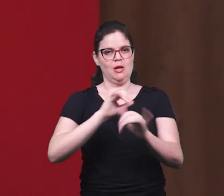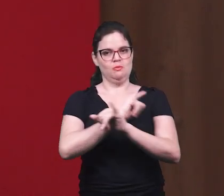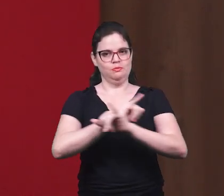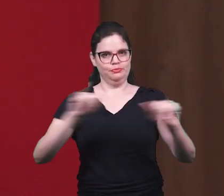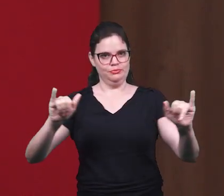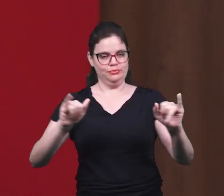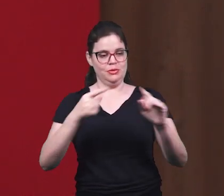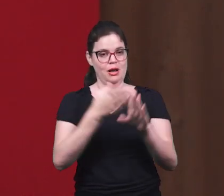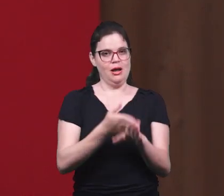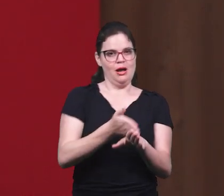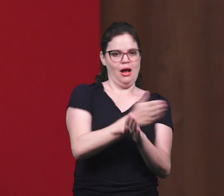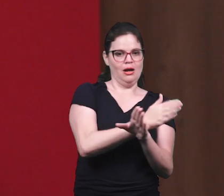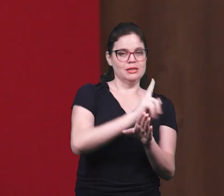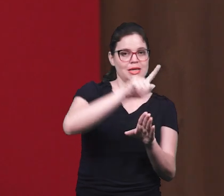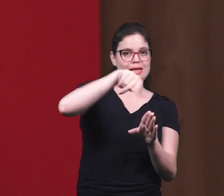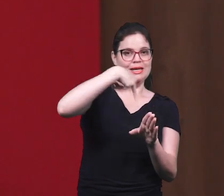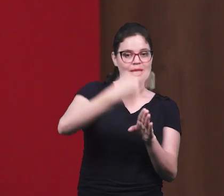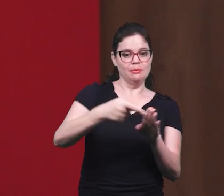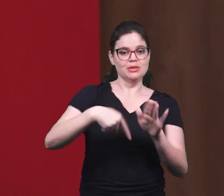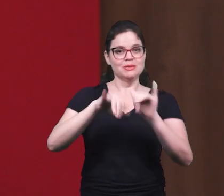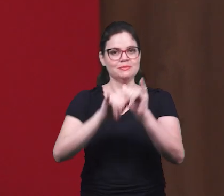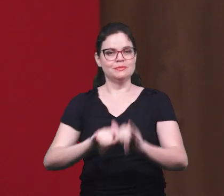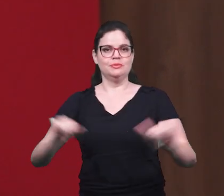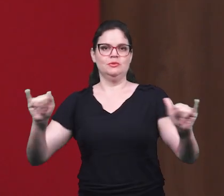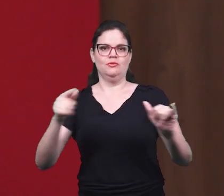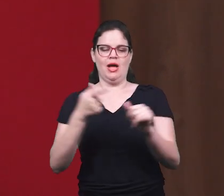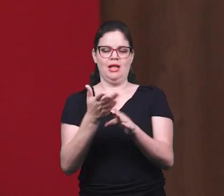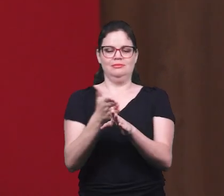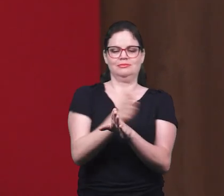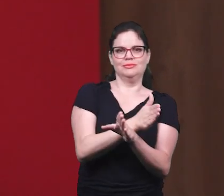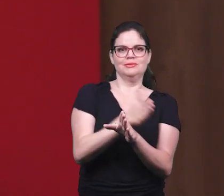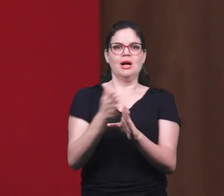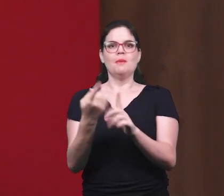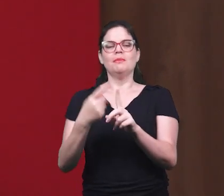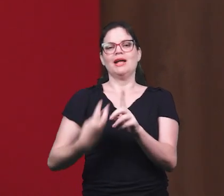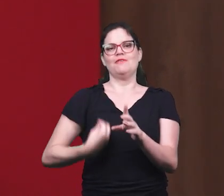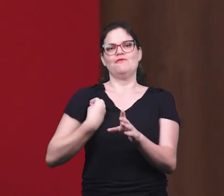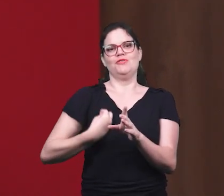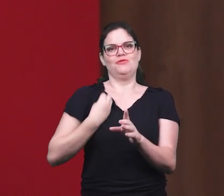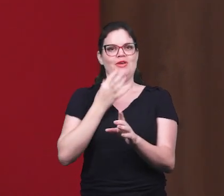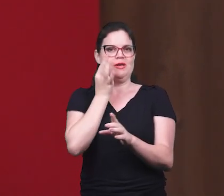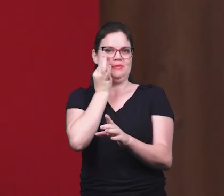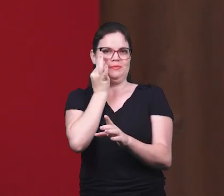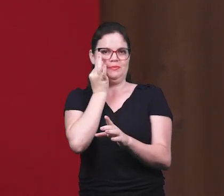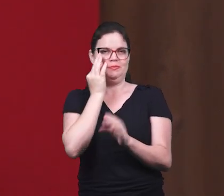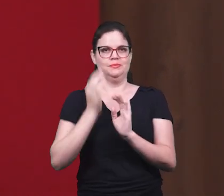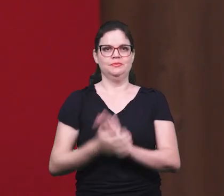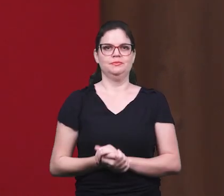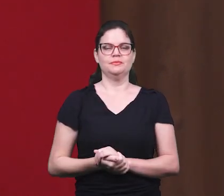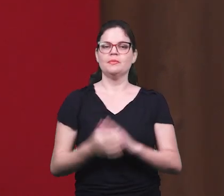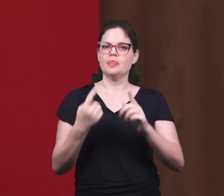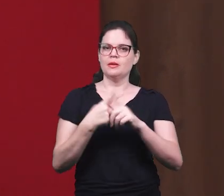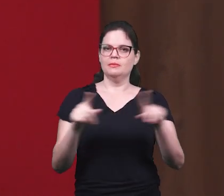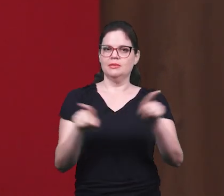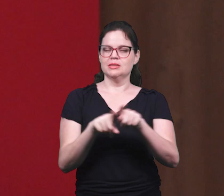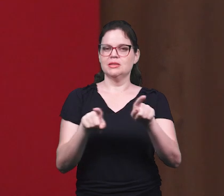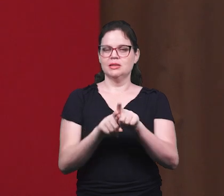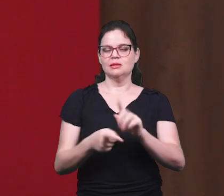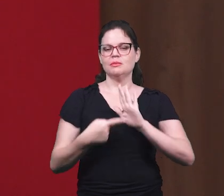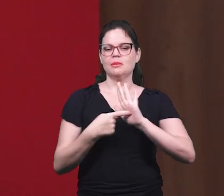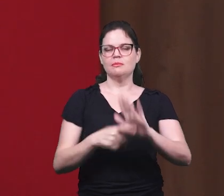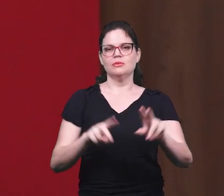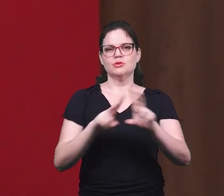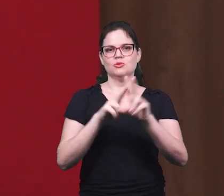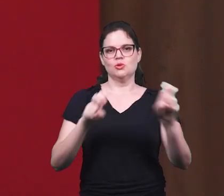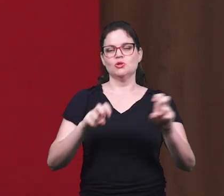foi contemporâneo dessa época. Mas ele cita aqui também os mártires lá do início.